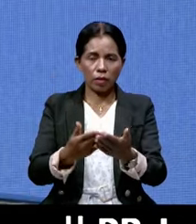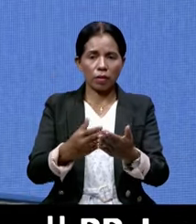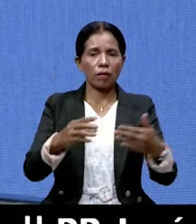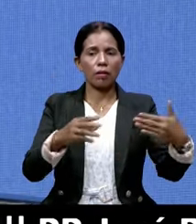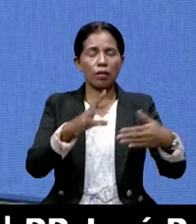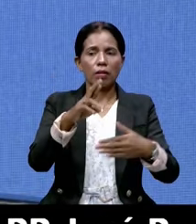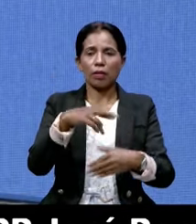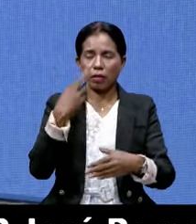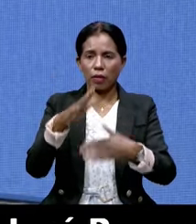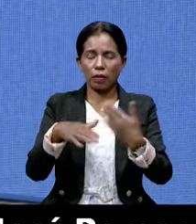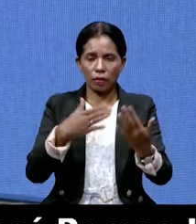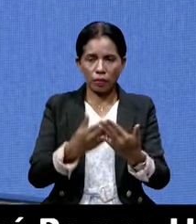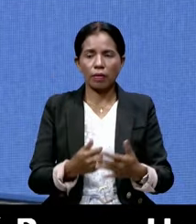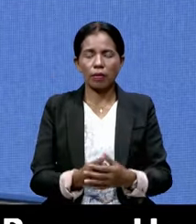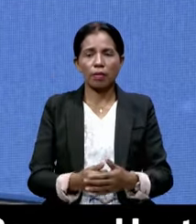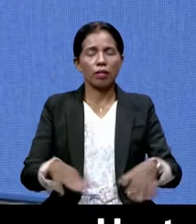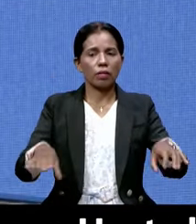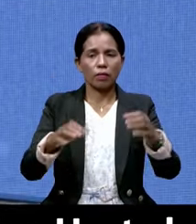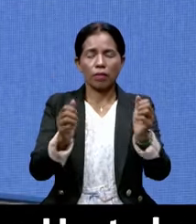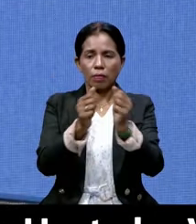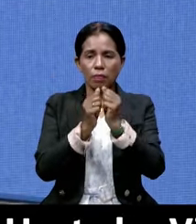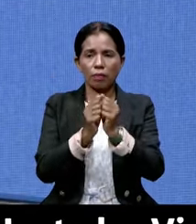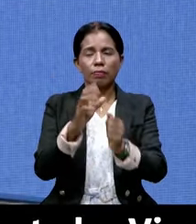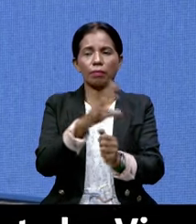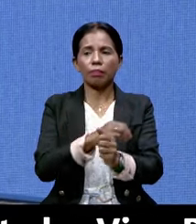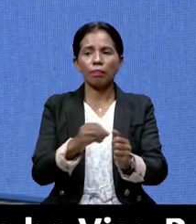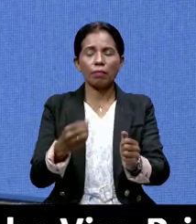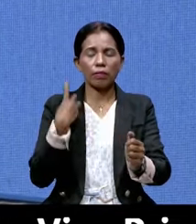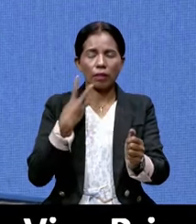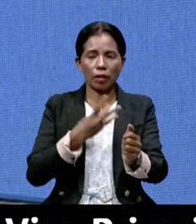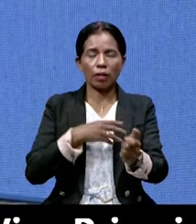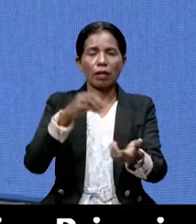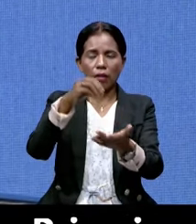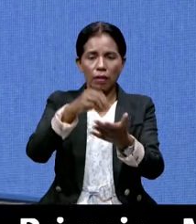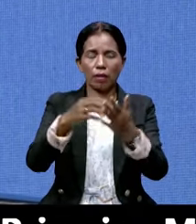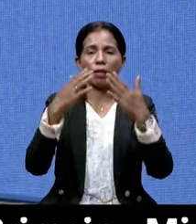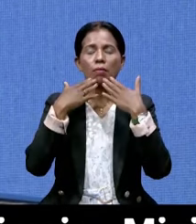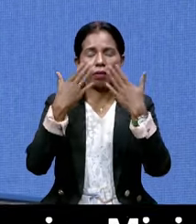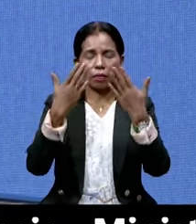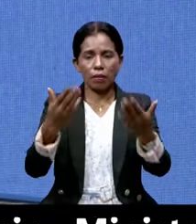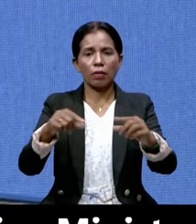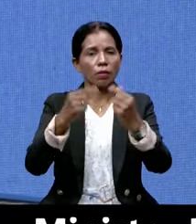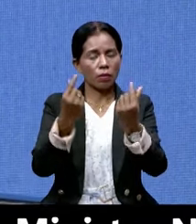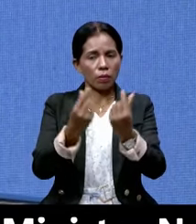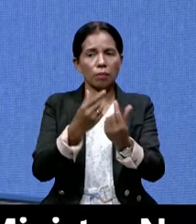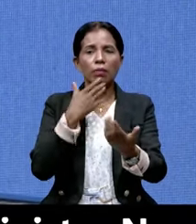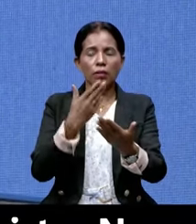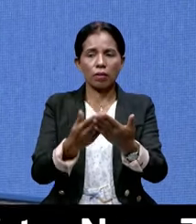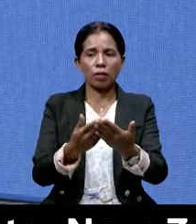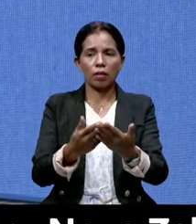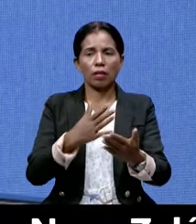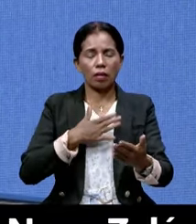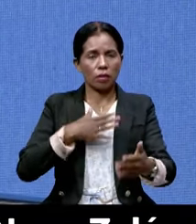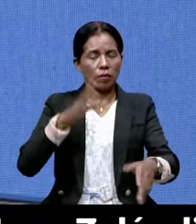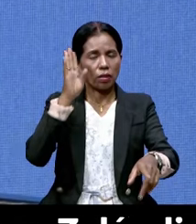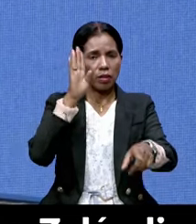los fasi, esforço halo, abe hau bildian kata, hau garresi, hau ekipa dia gida, hau nial insira na